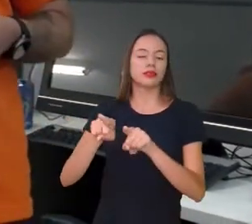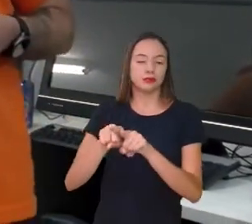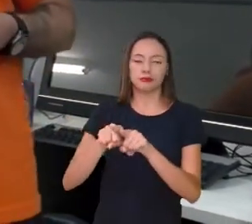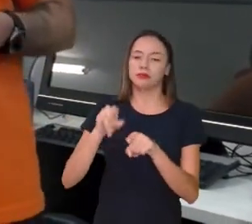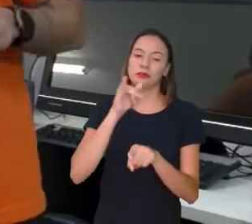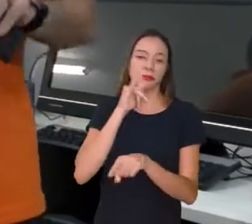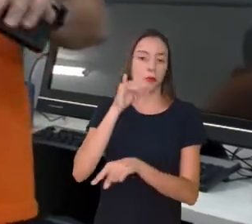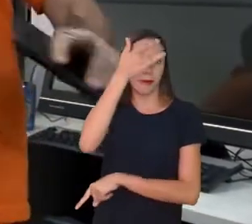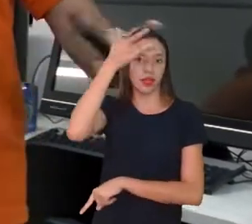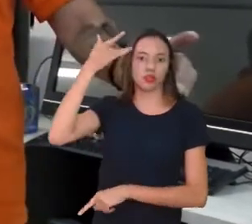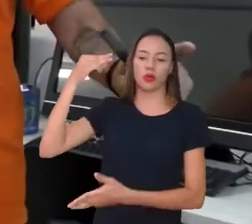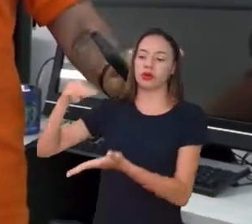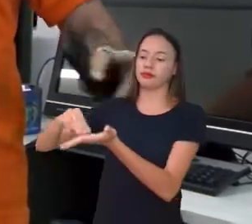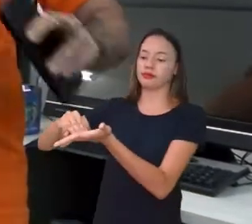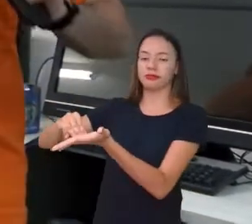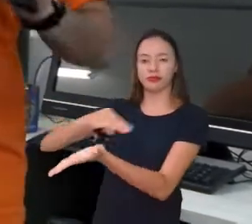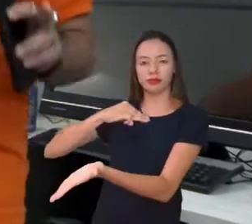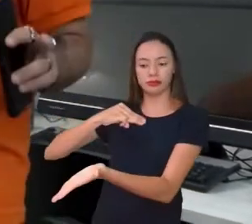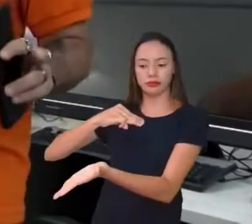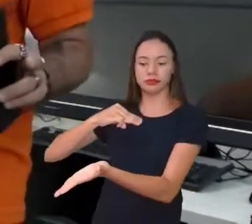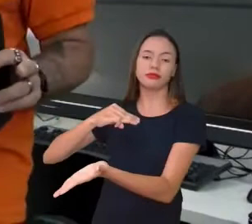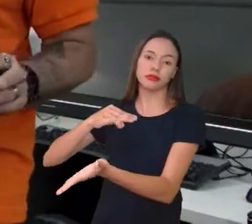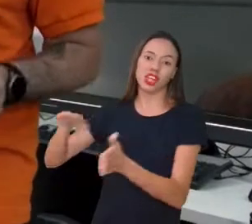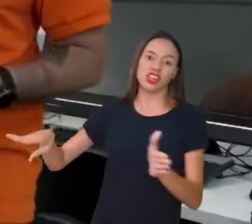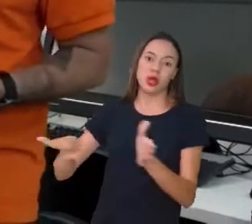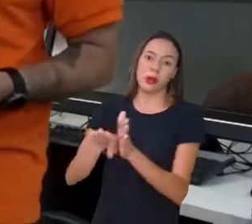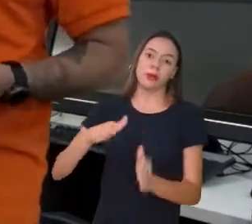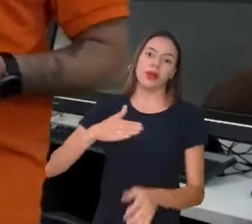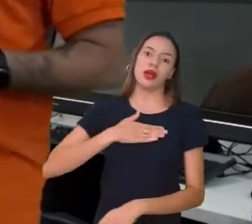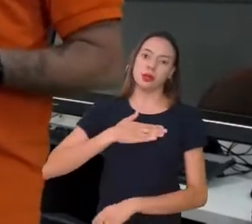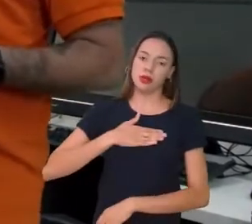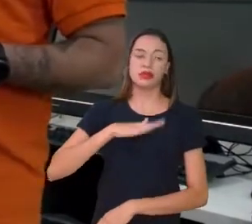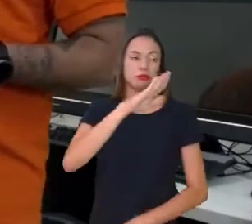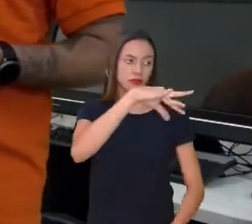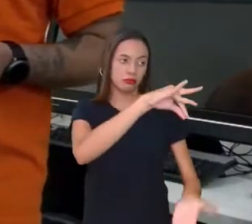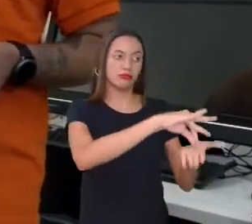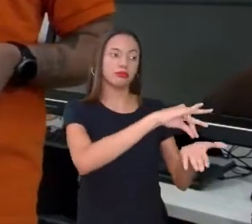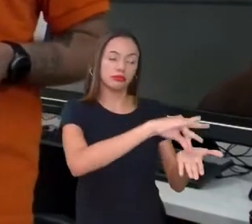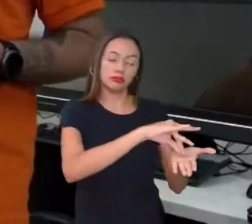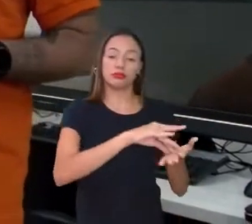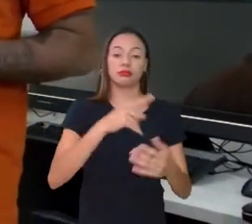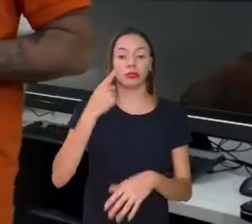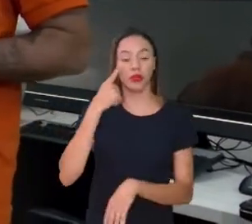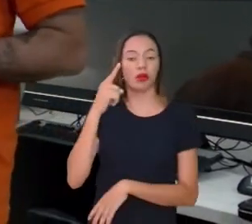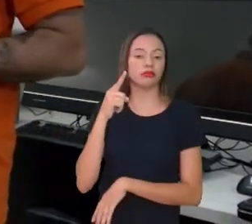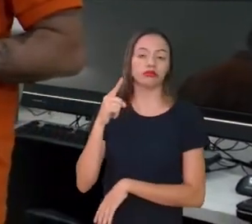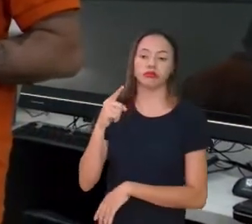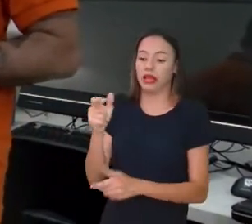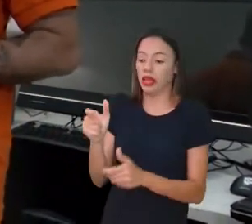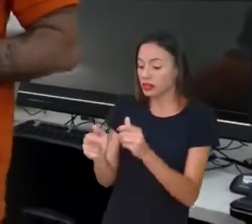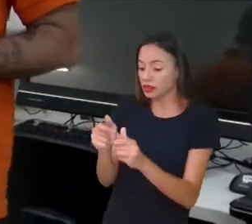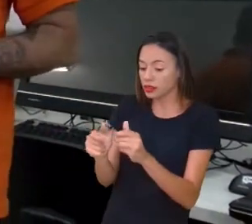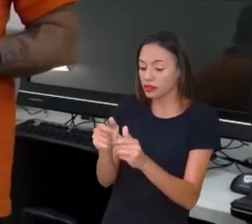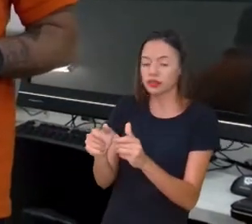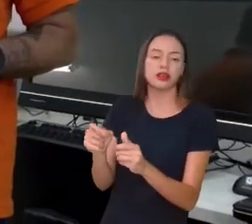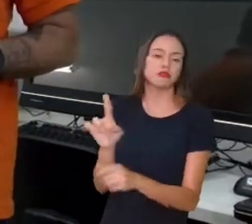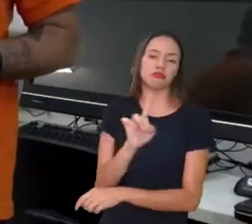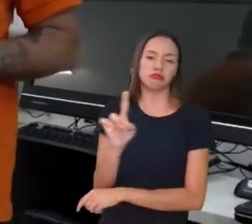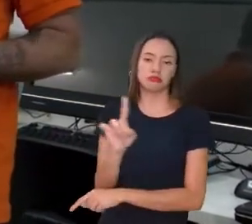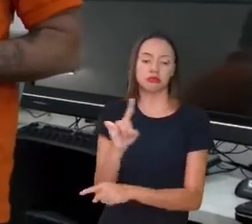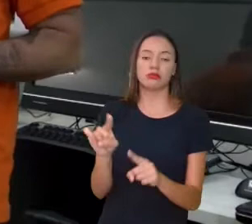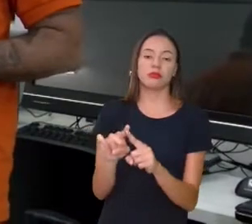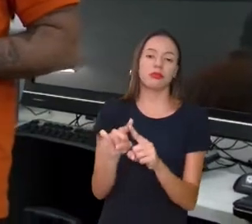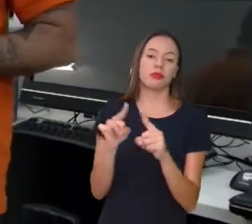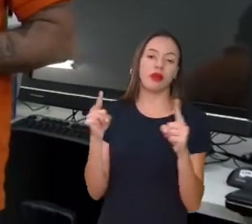alguém mandar uma mensagem, vai estar lá, vai chegar aqui, a ó, mensagem. chega a mensagem. Então, ainda que a gente não esteja mexendo no nosso aparelho